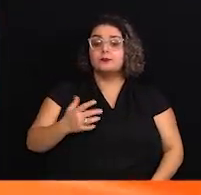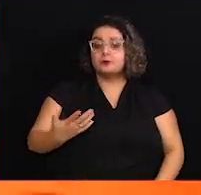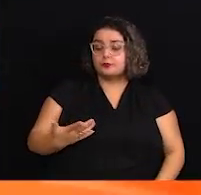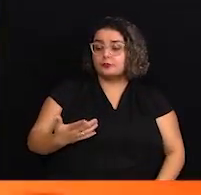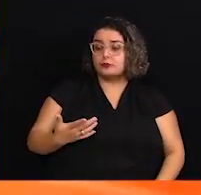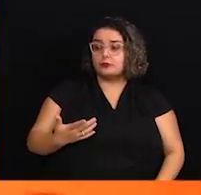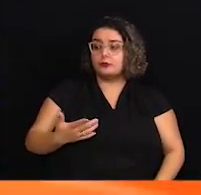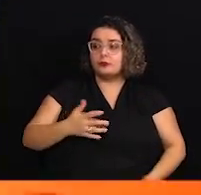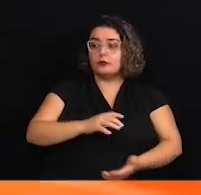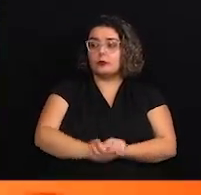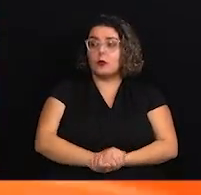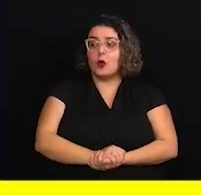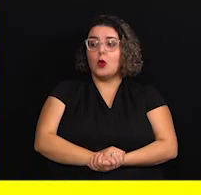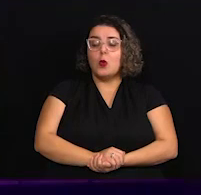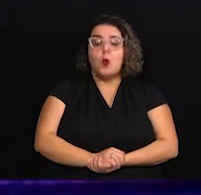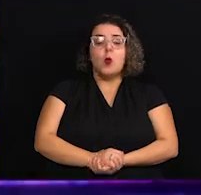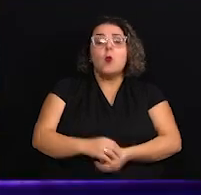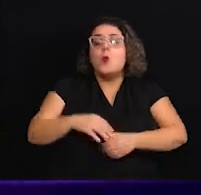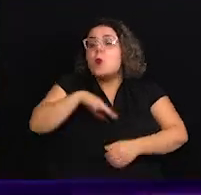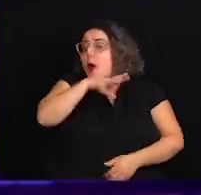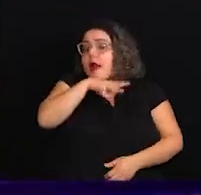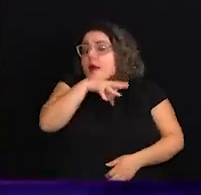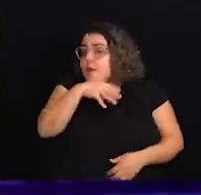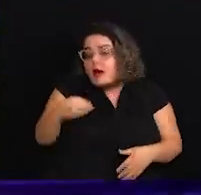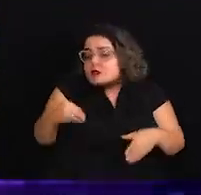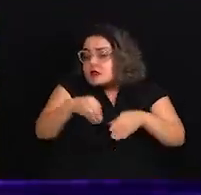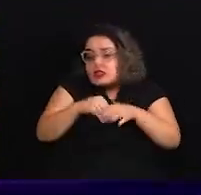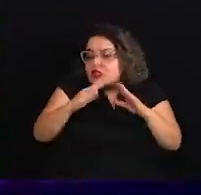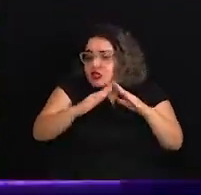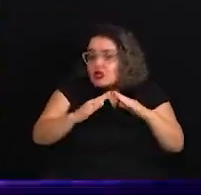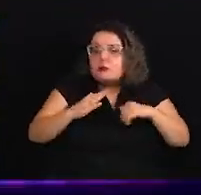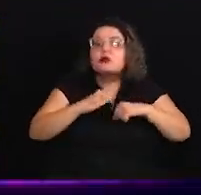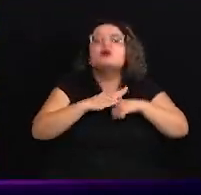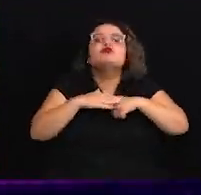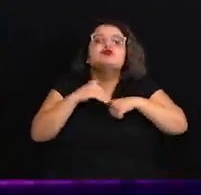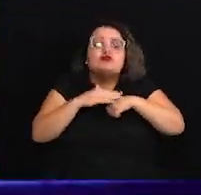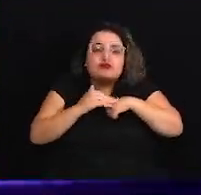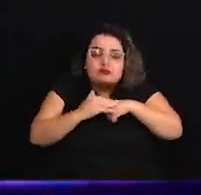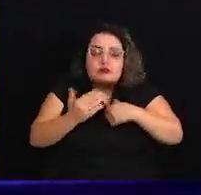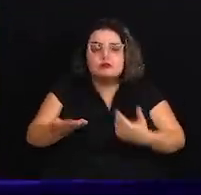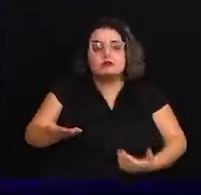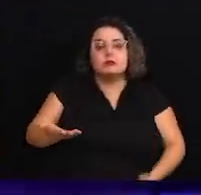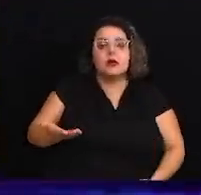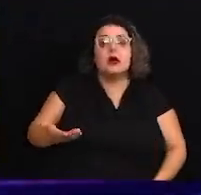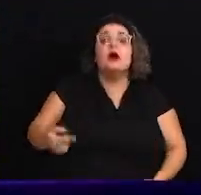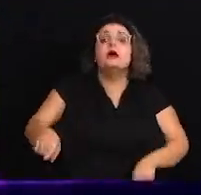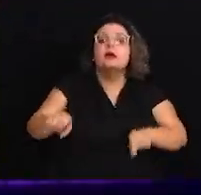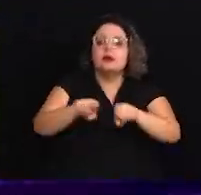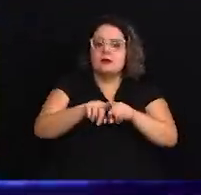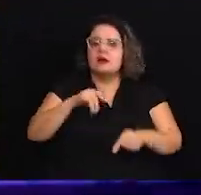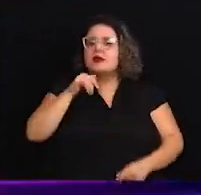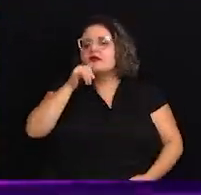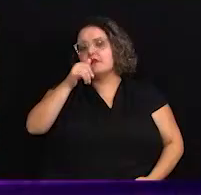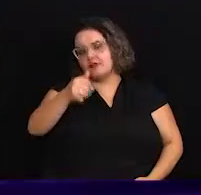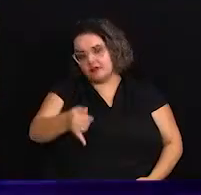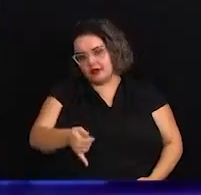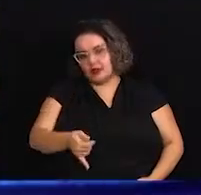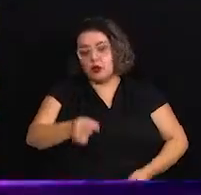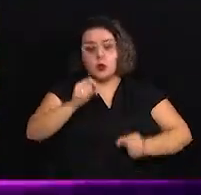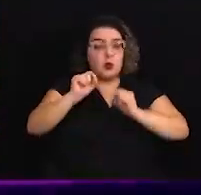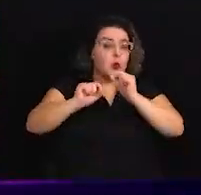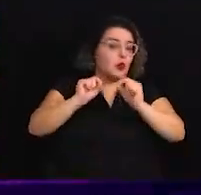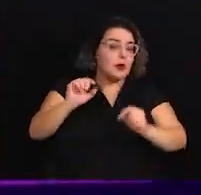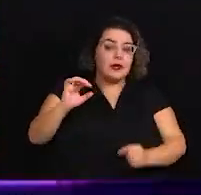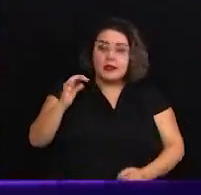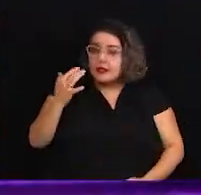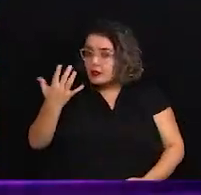quem não teve um bichinho de estimação. Então, o Soberbo da Silva também conta a sua colocação